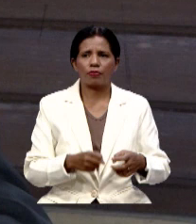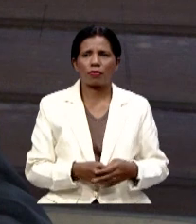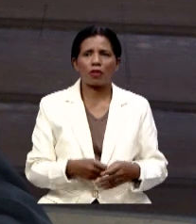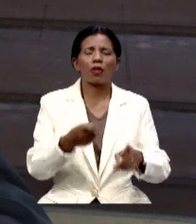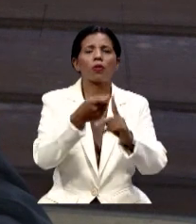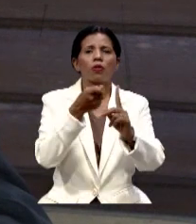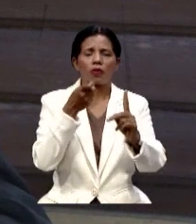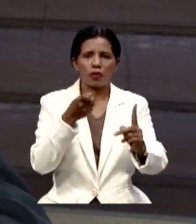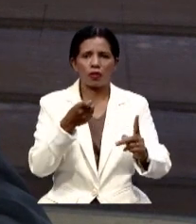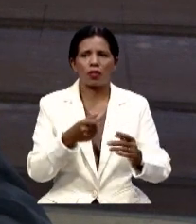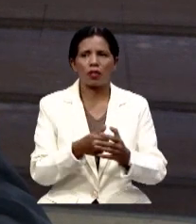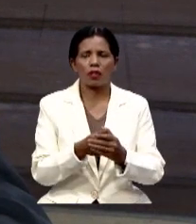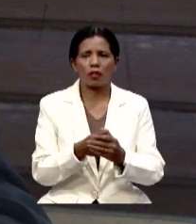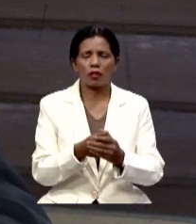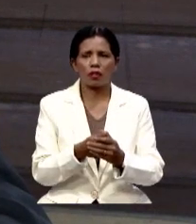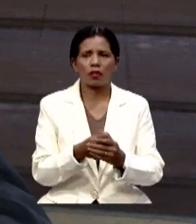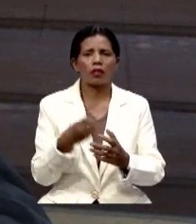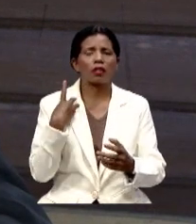os áreas